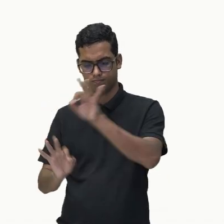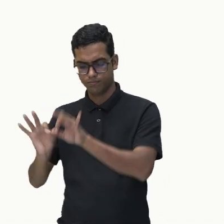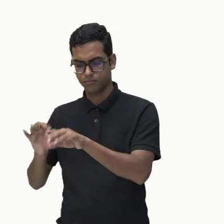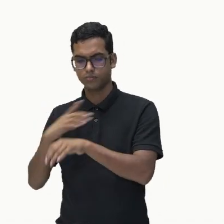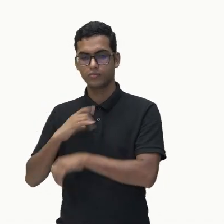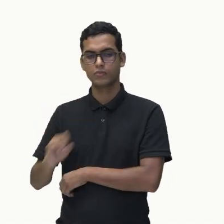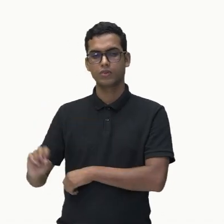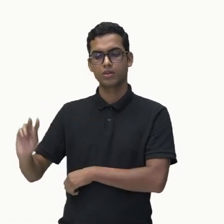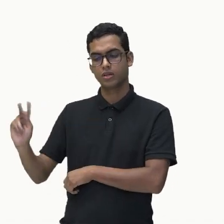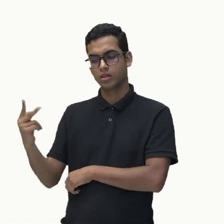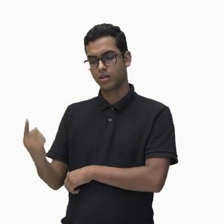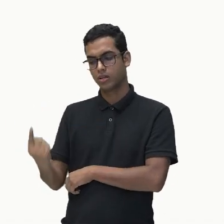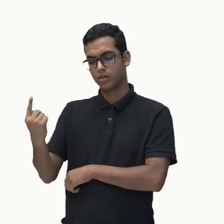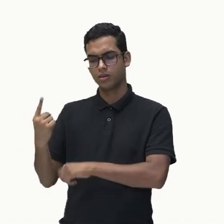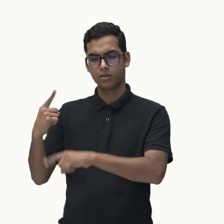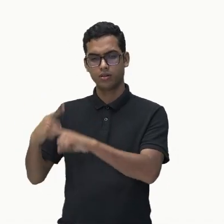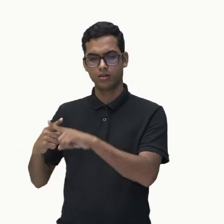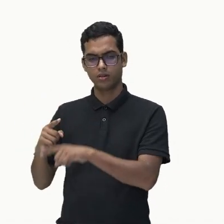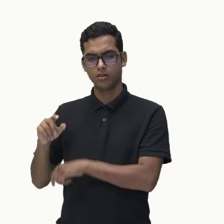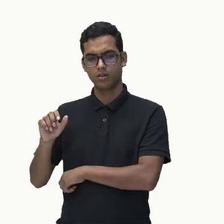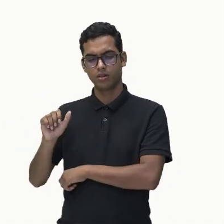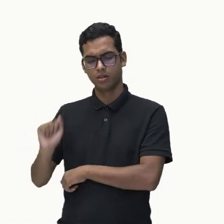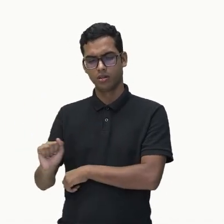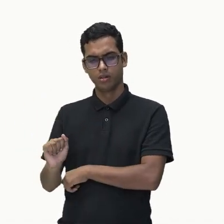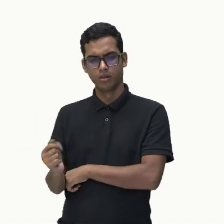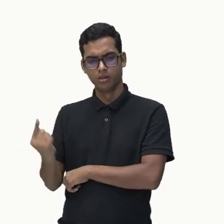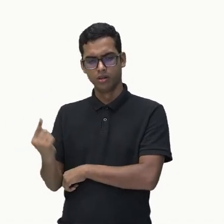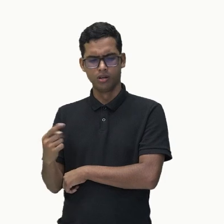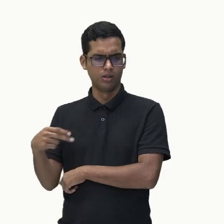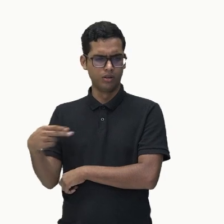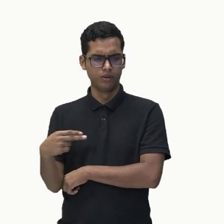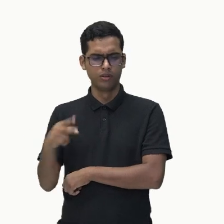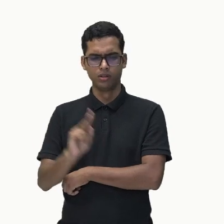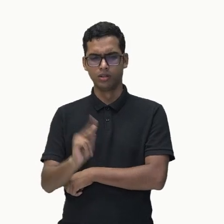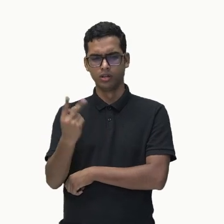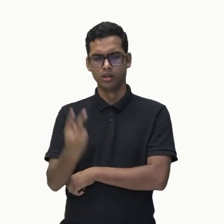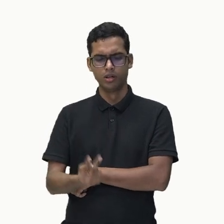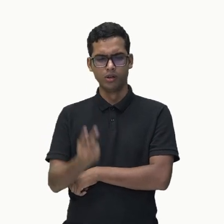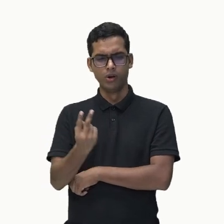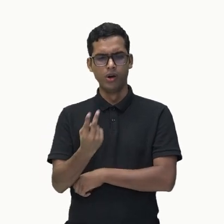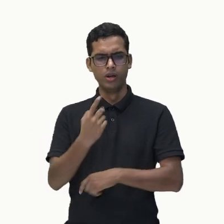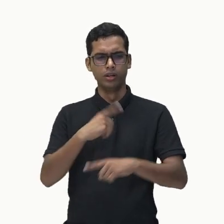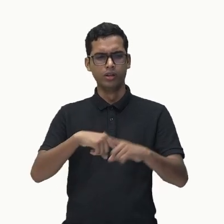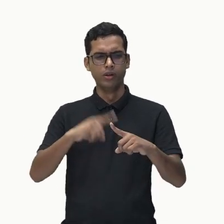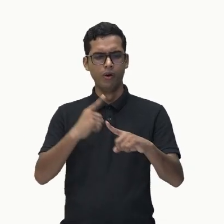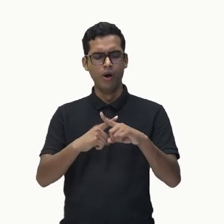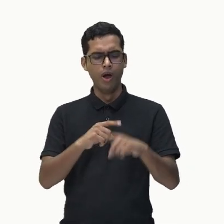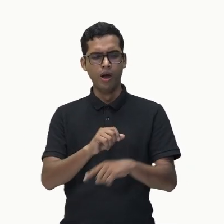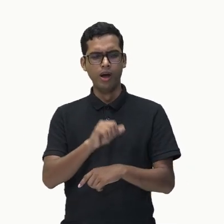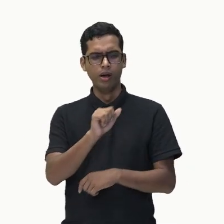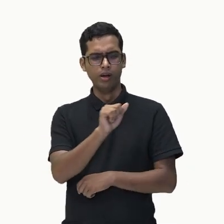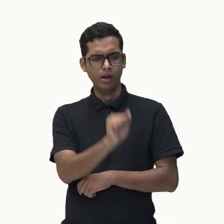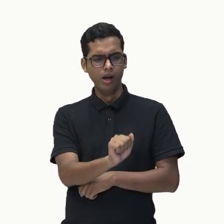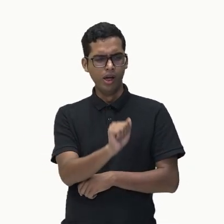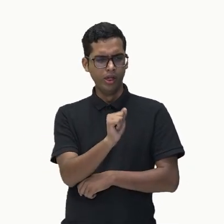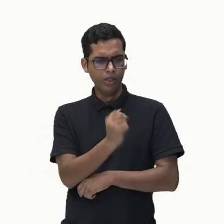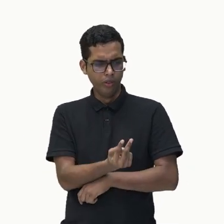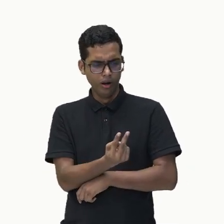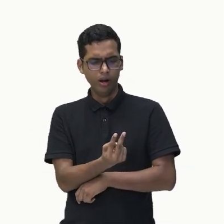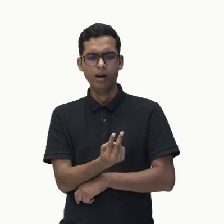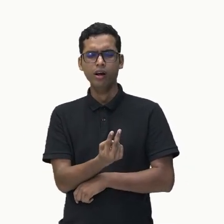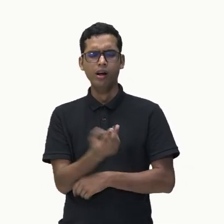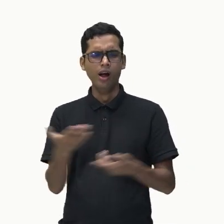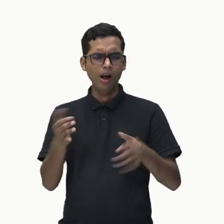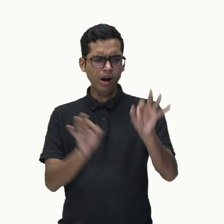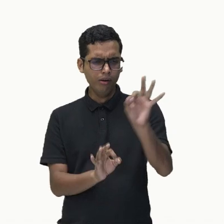H vezes A1 é igual a H2, né? Vezes o A2. Se eu colocar isso